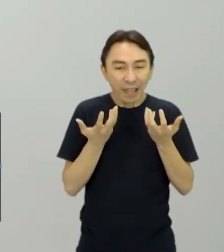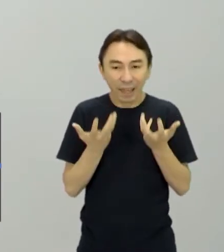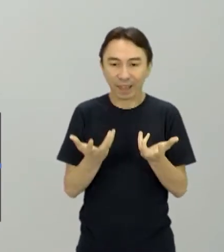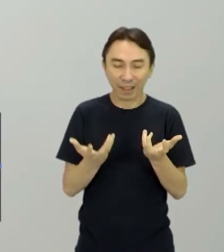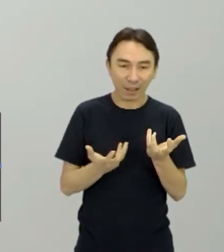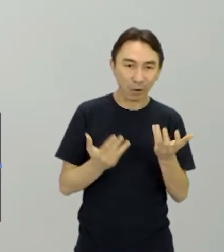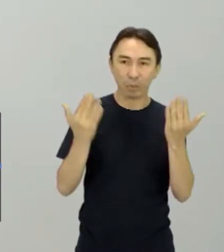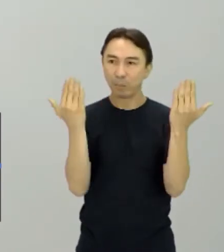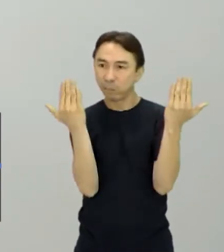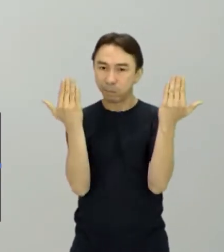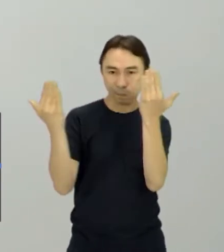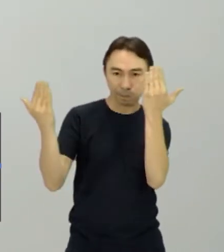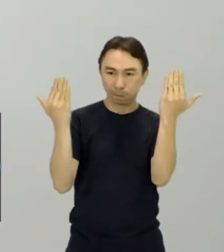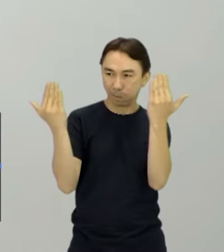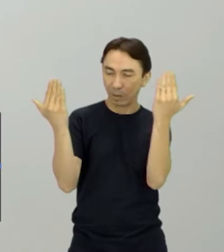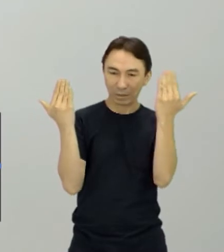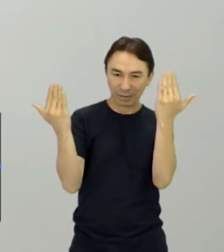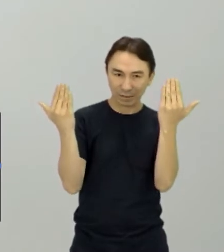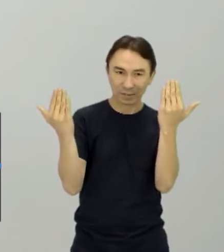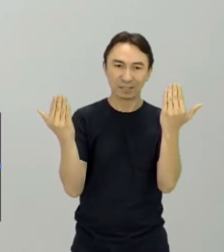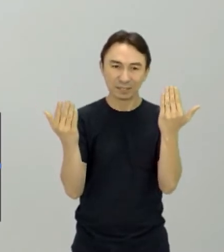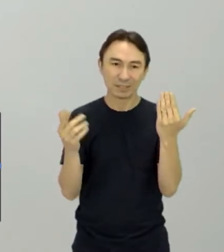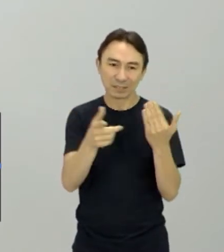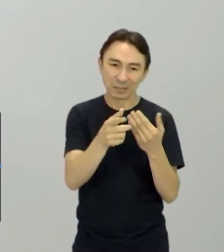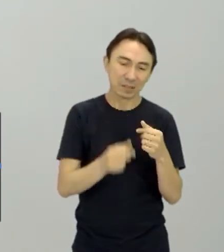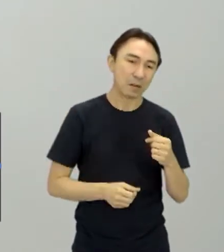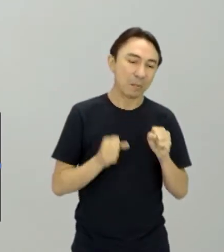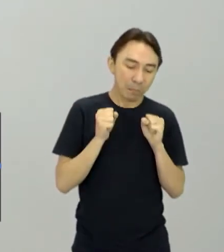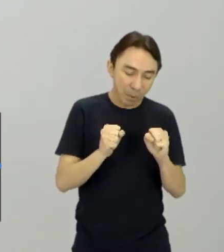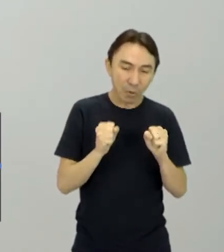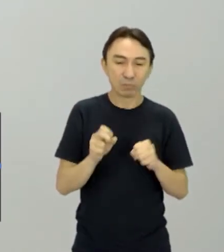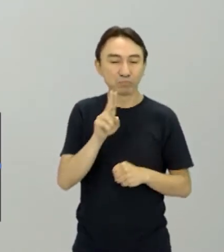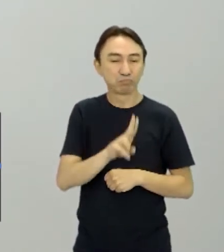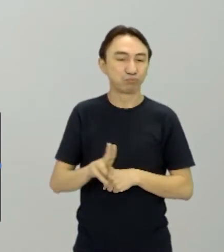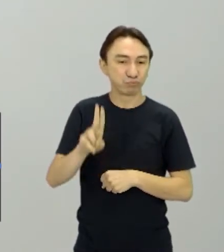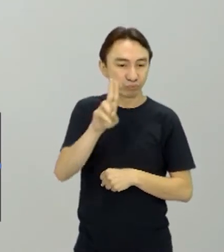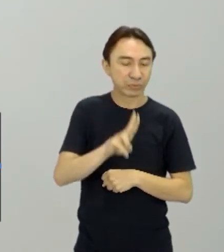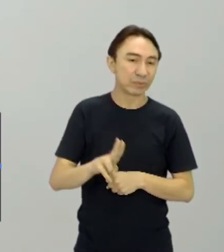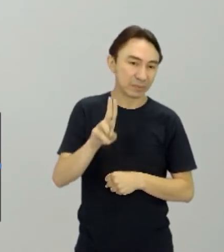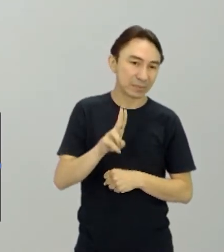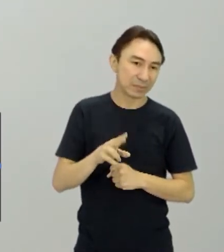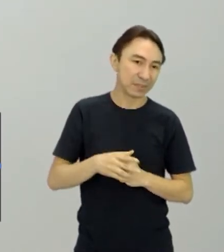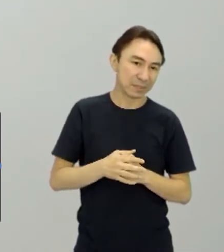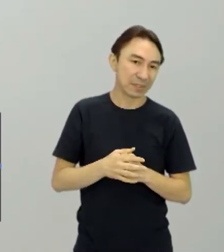comparação com coisas que você pode manusear, a Terra é